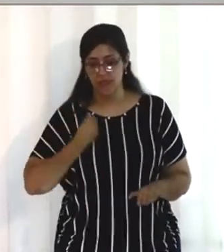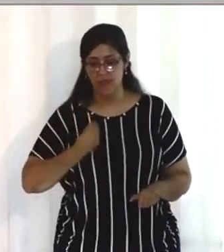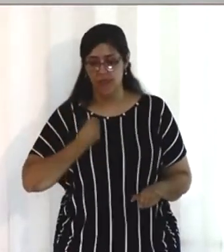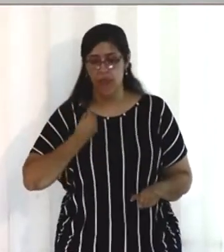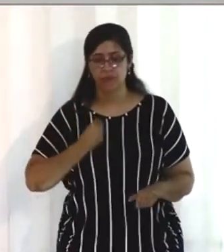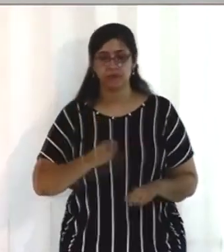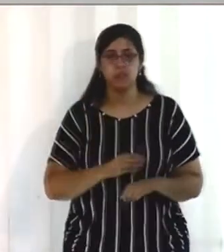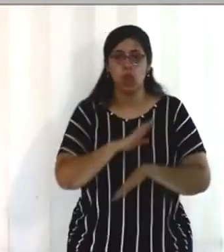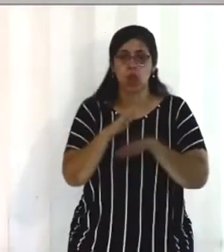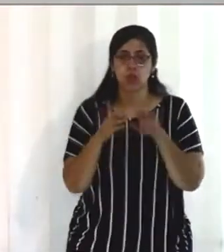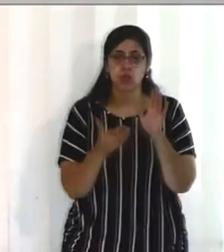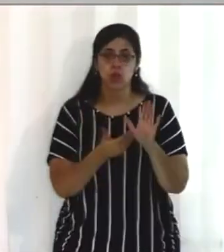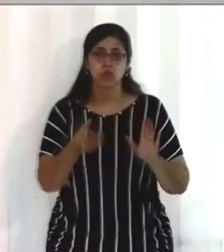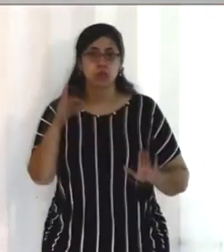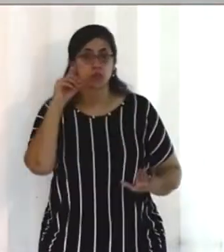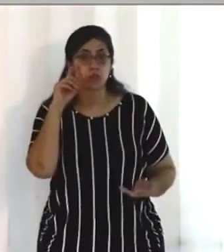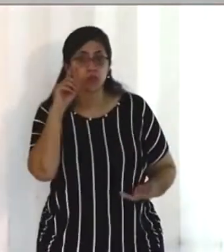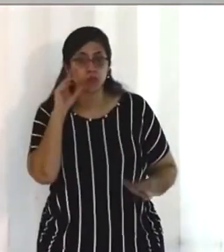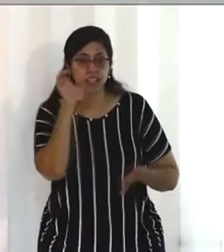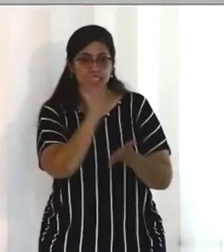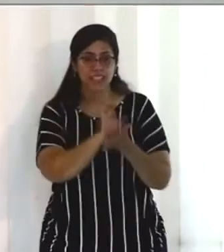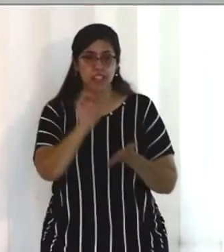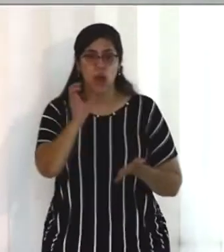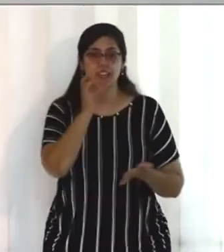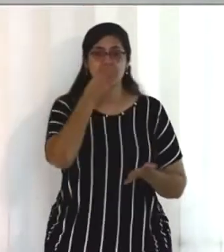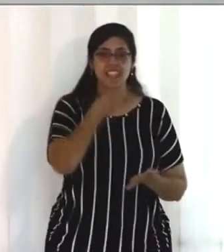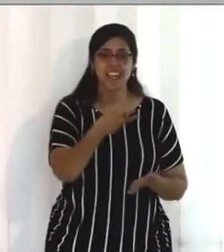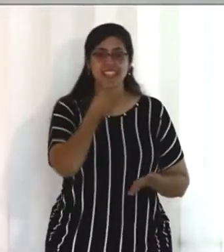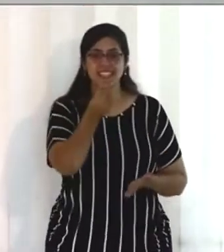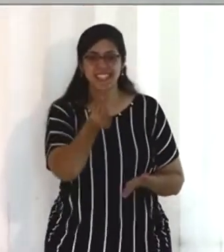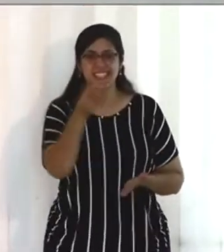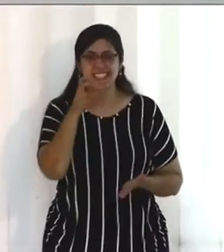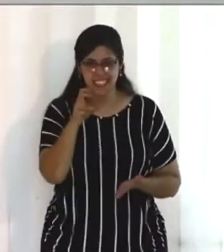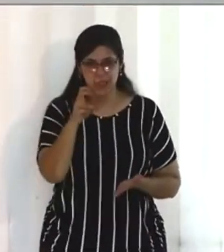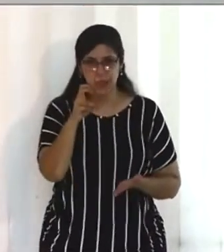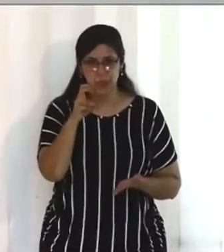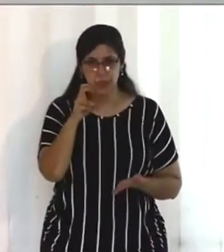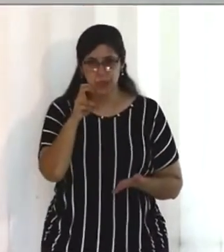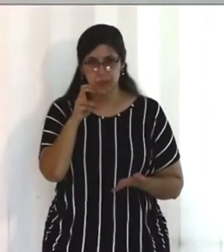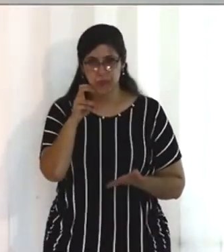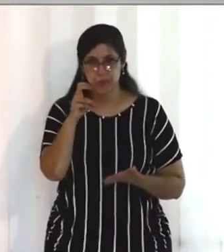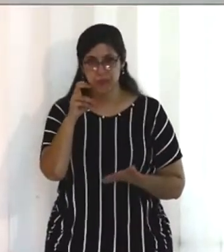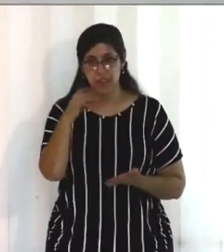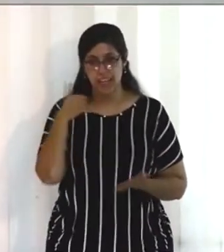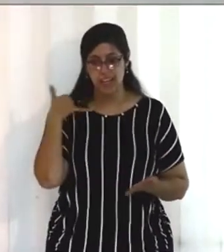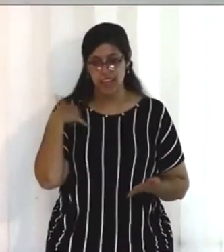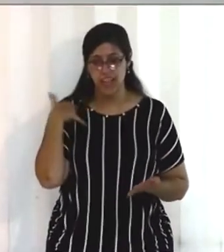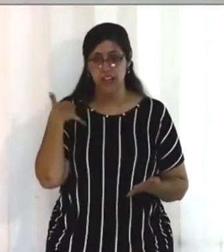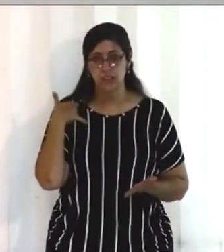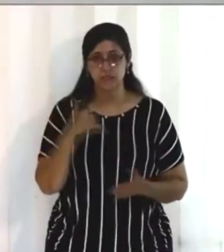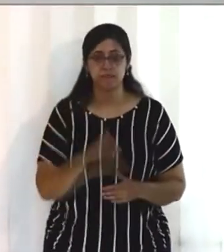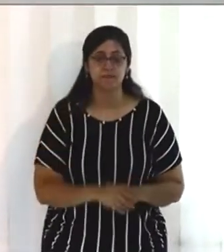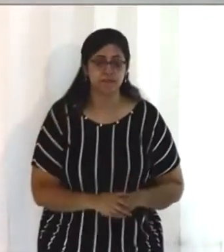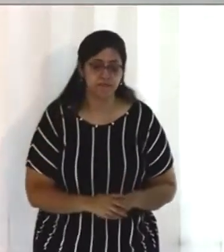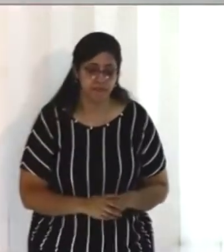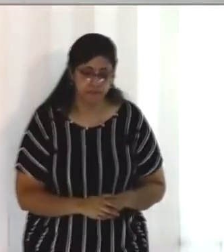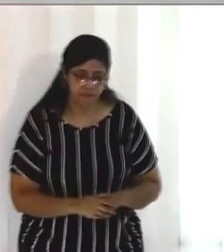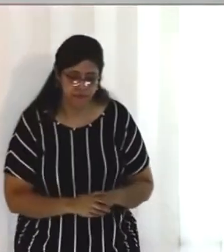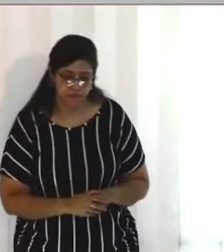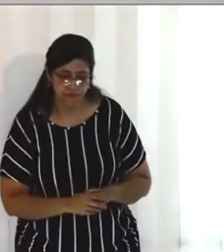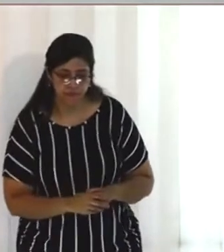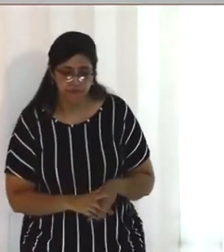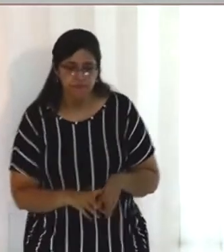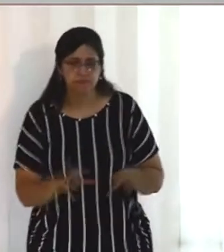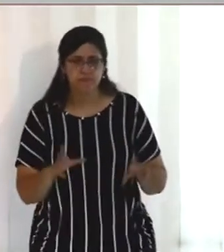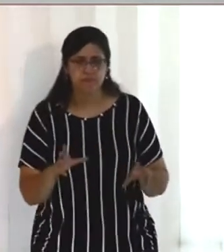foram 365 anos. A chave para a palavra adoração é andar